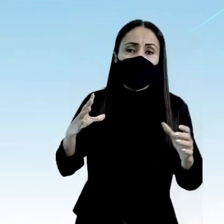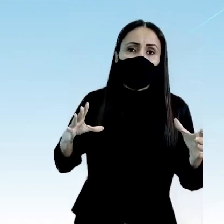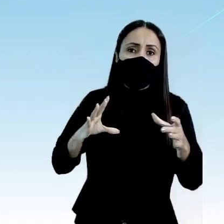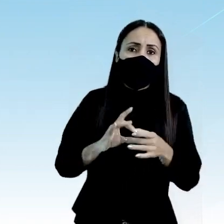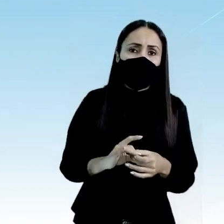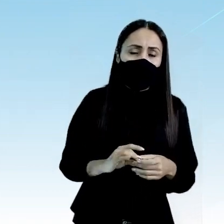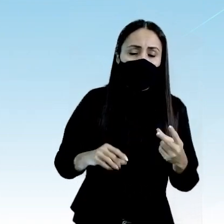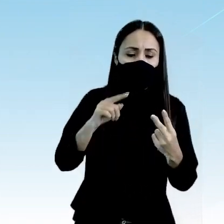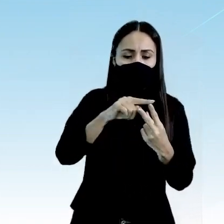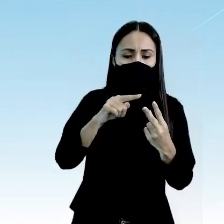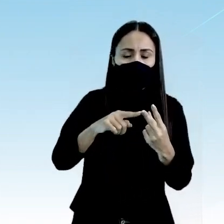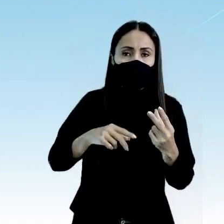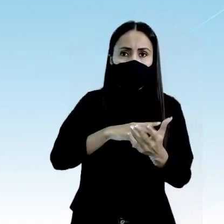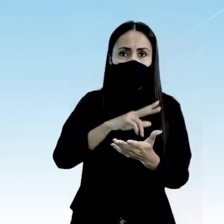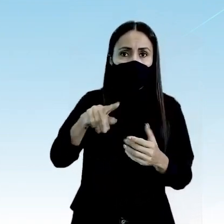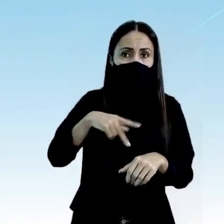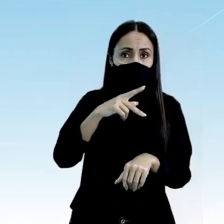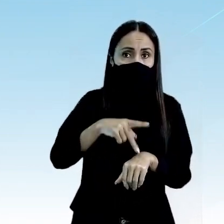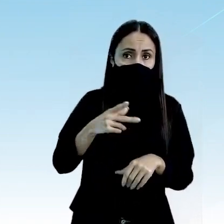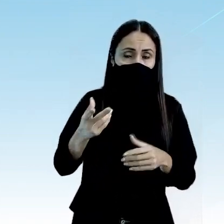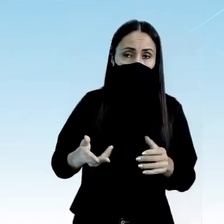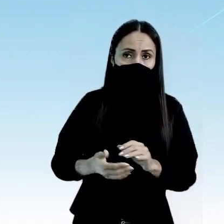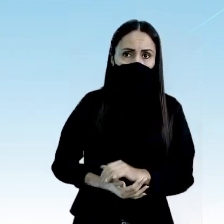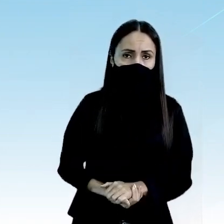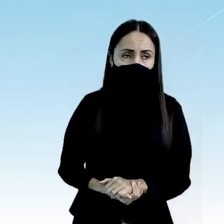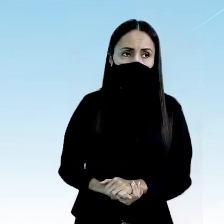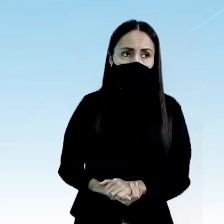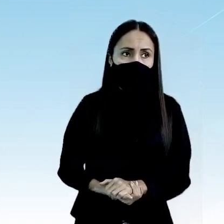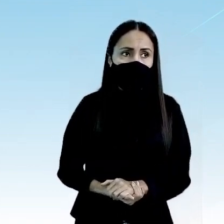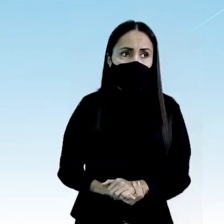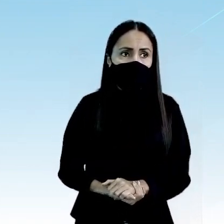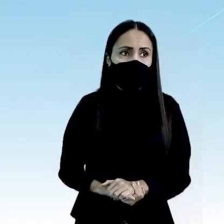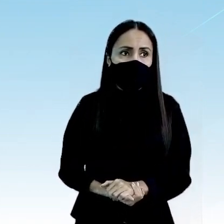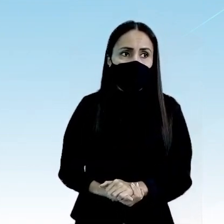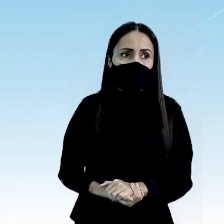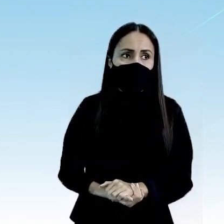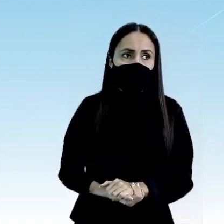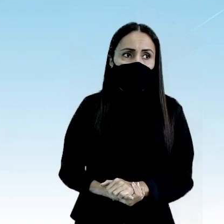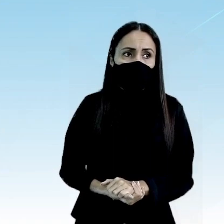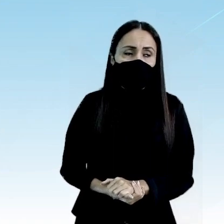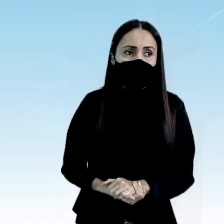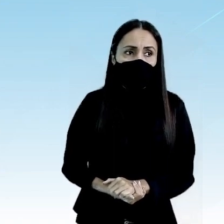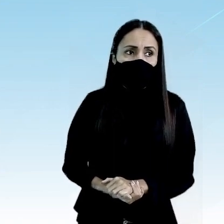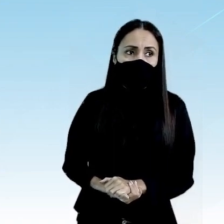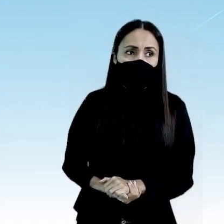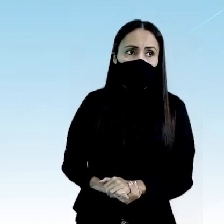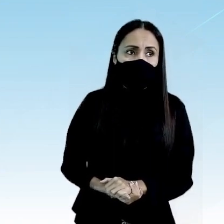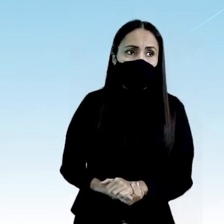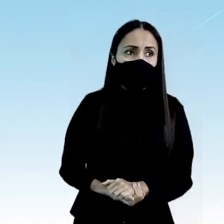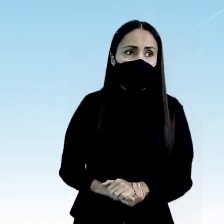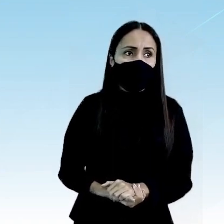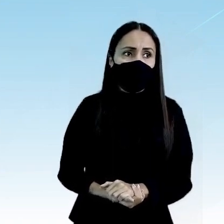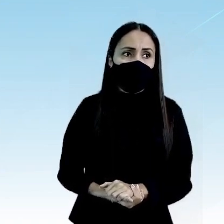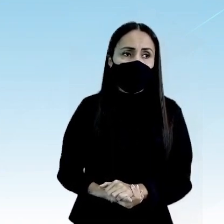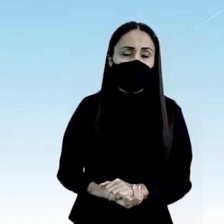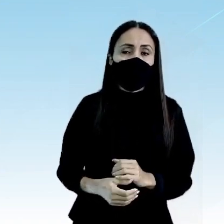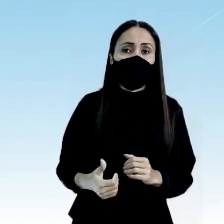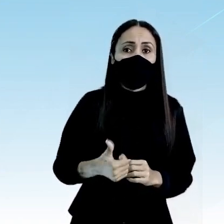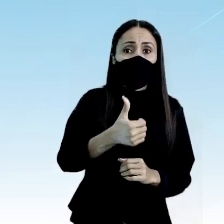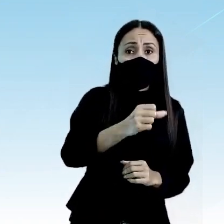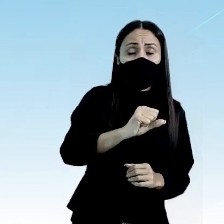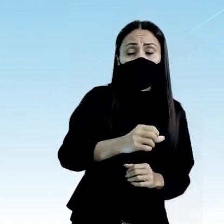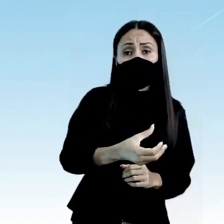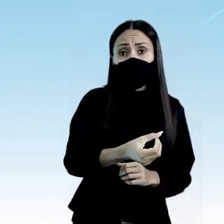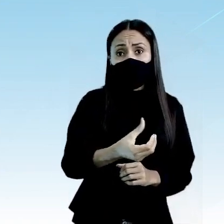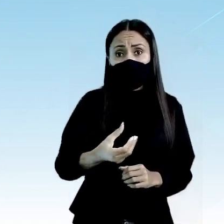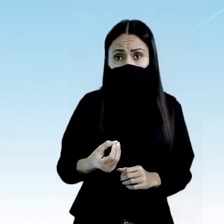dois países era marítima e se fazia em navios a vapor. Então, em